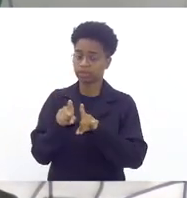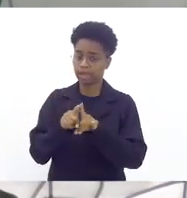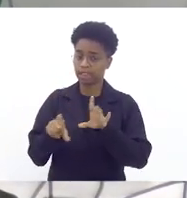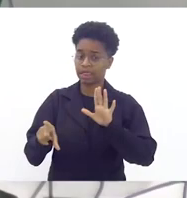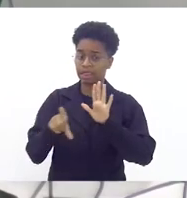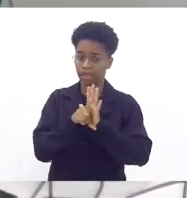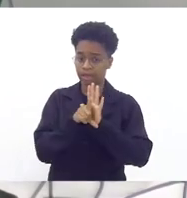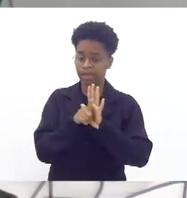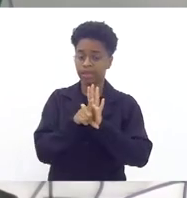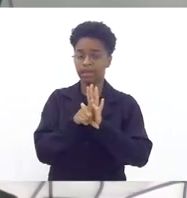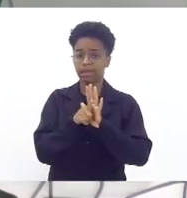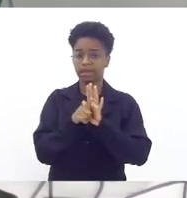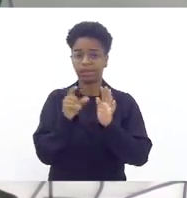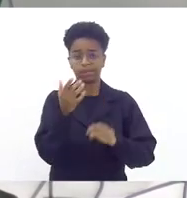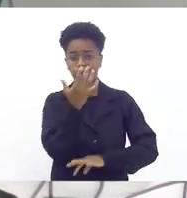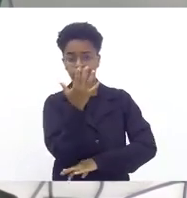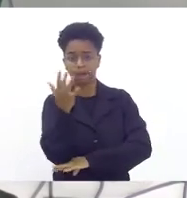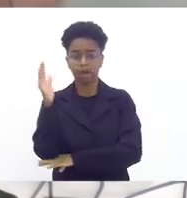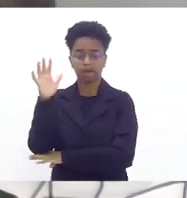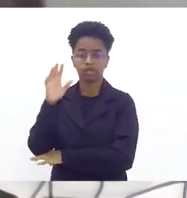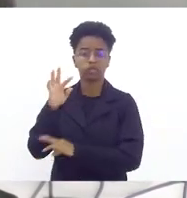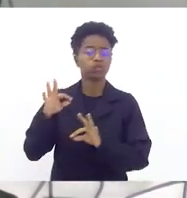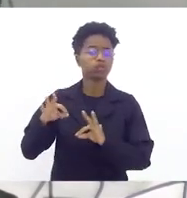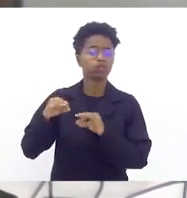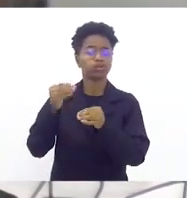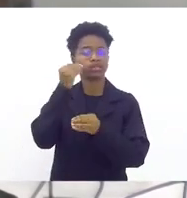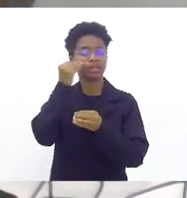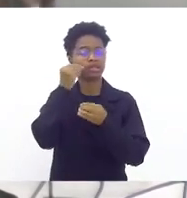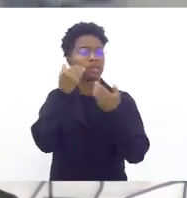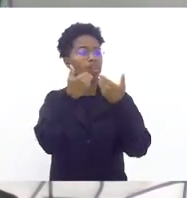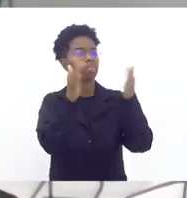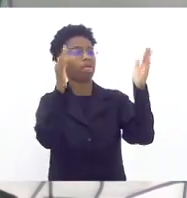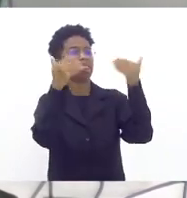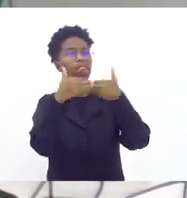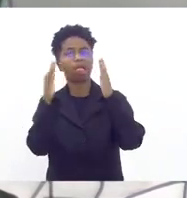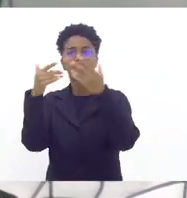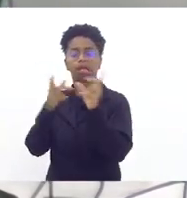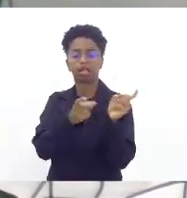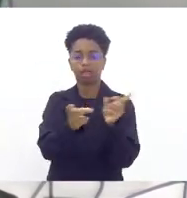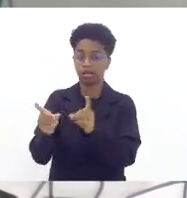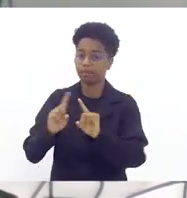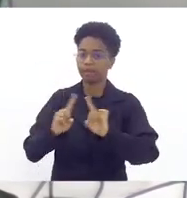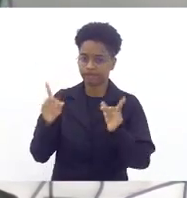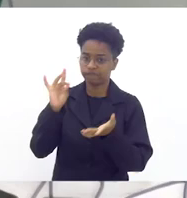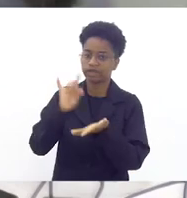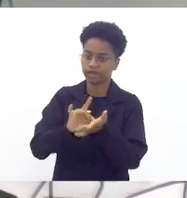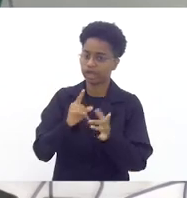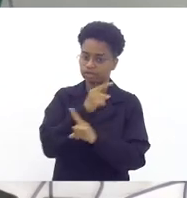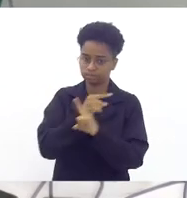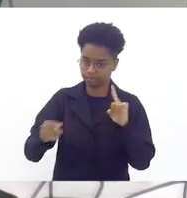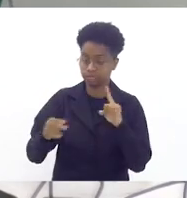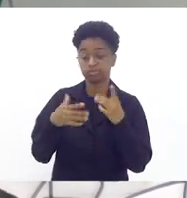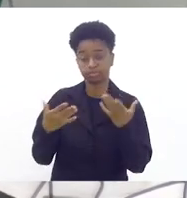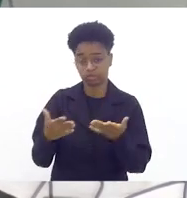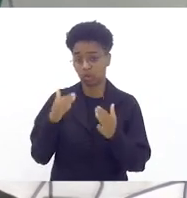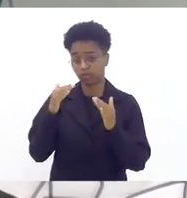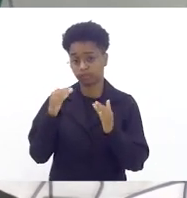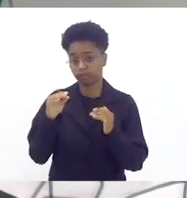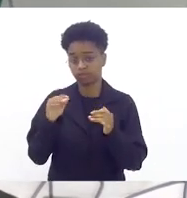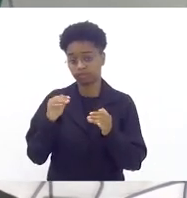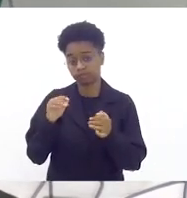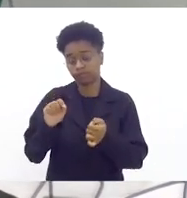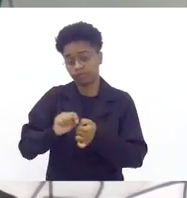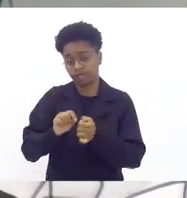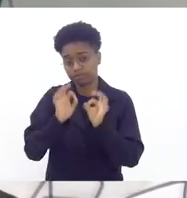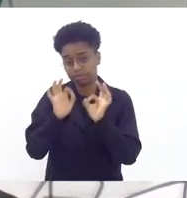tudo o que introduziram para abrir a porteira e a boiada da Mata Atlântica, que ele realmente vetou. Então, ele cumpriu. queria dizer também